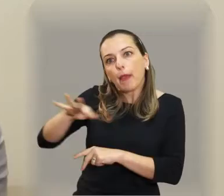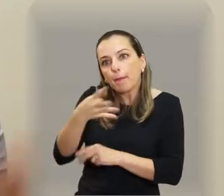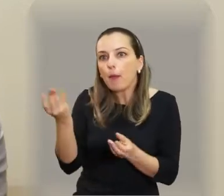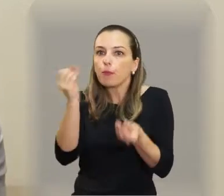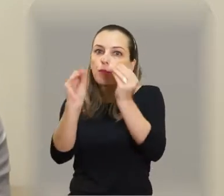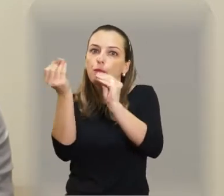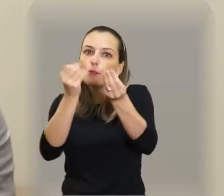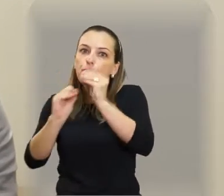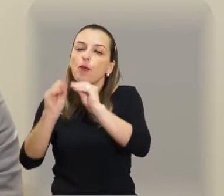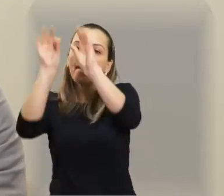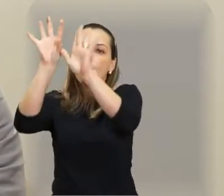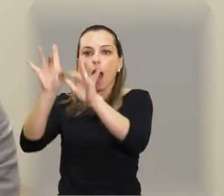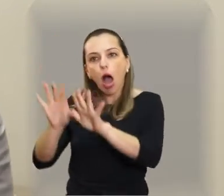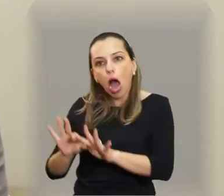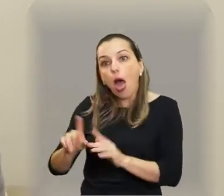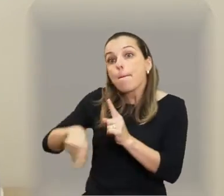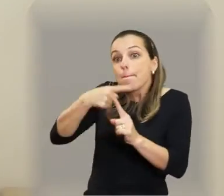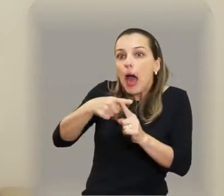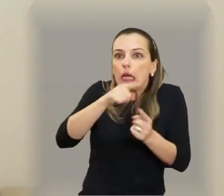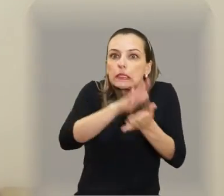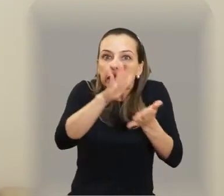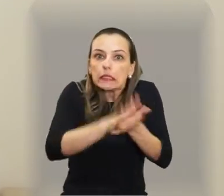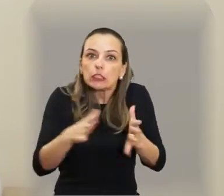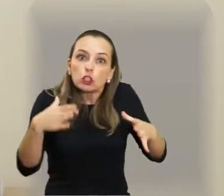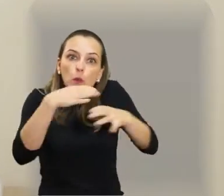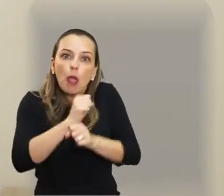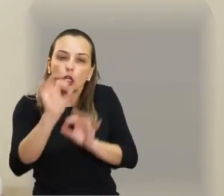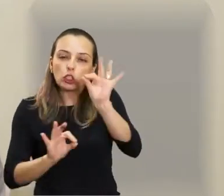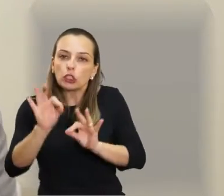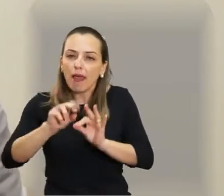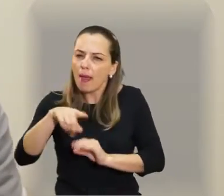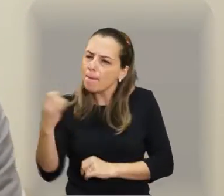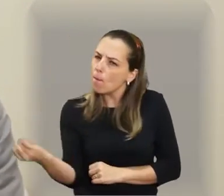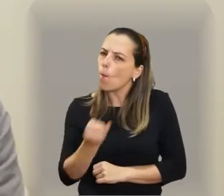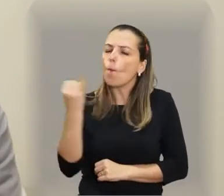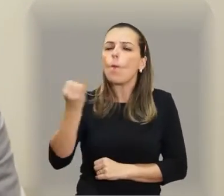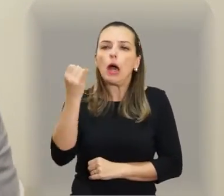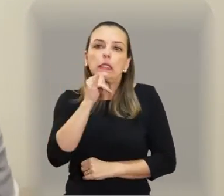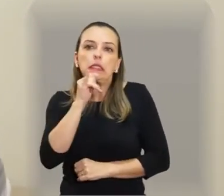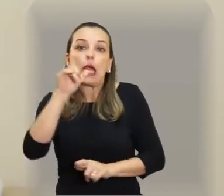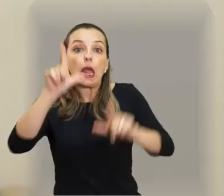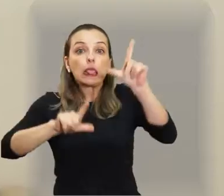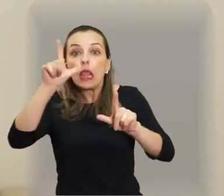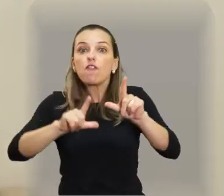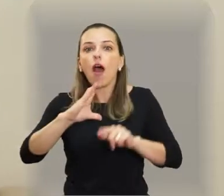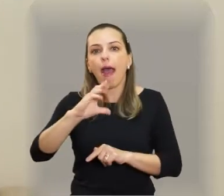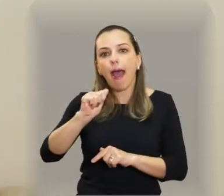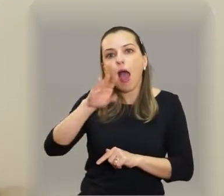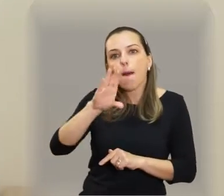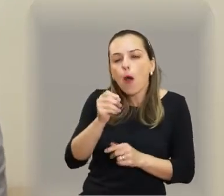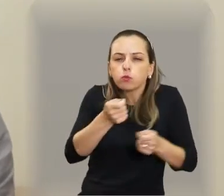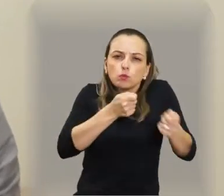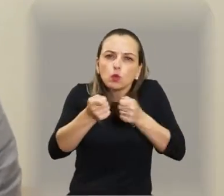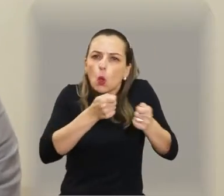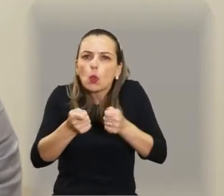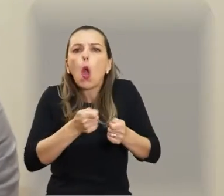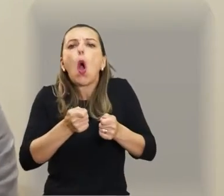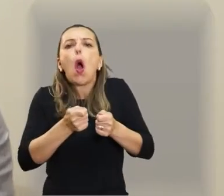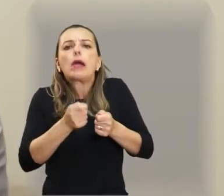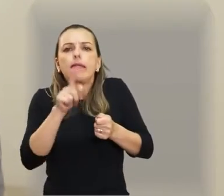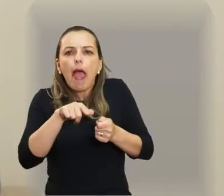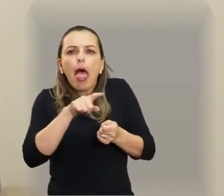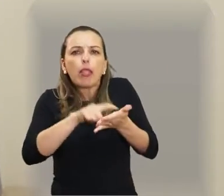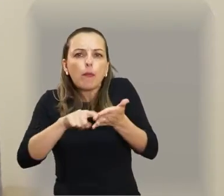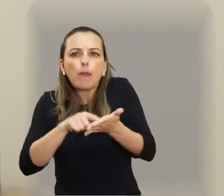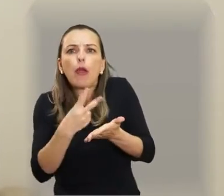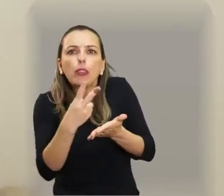controla todas as entradas de recursos todas as saídas também de dinheiro outra dica importante quinta dica é além de fazer esse